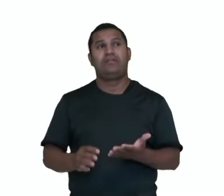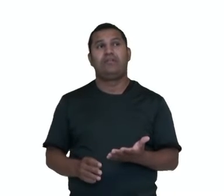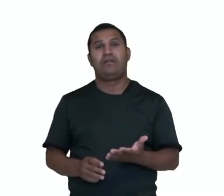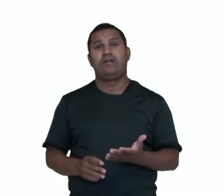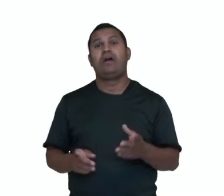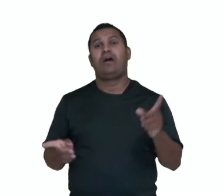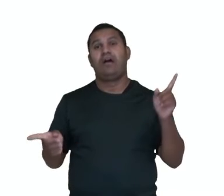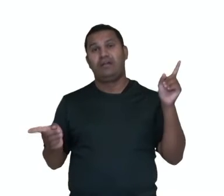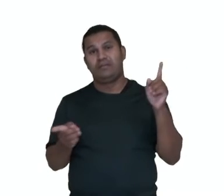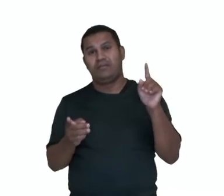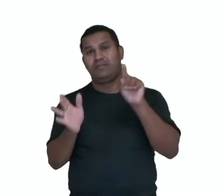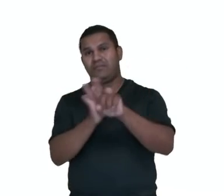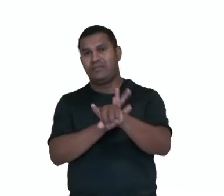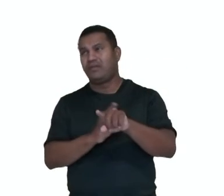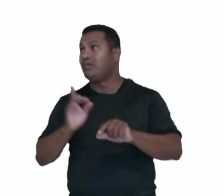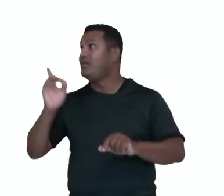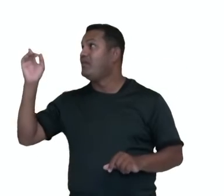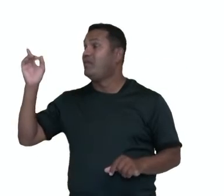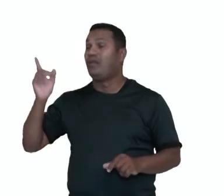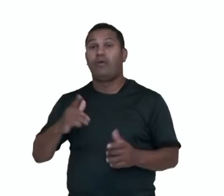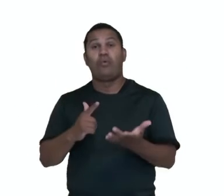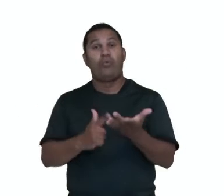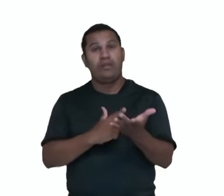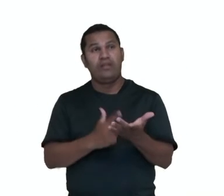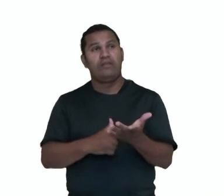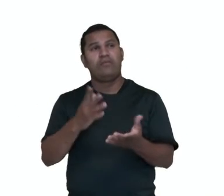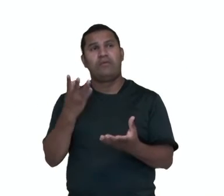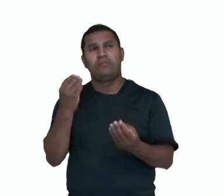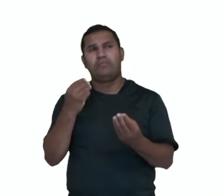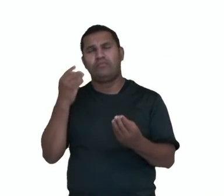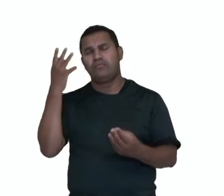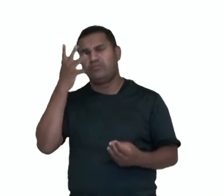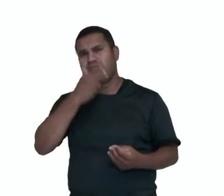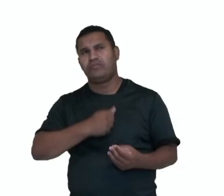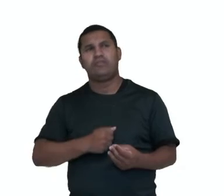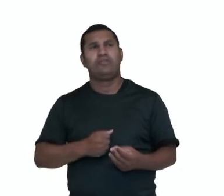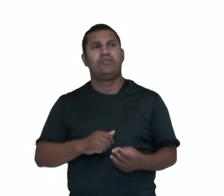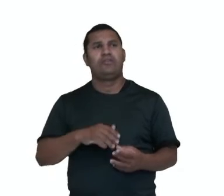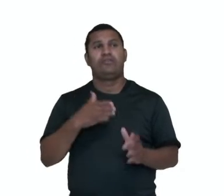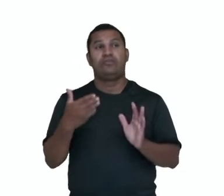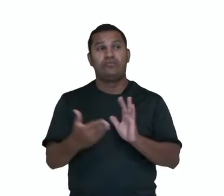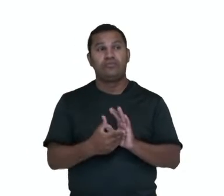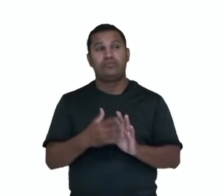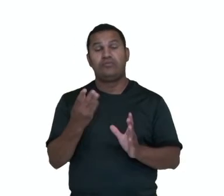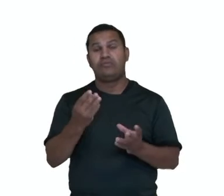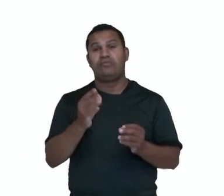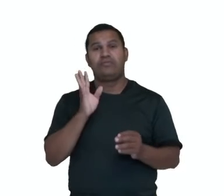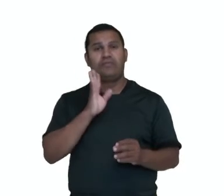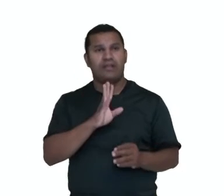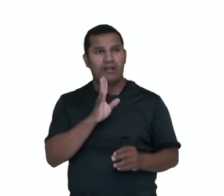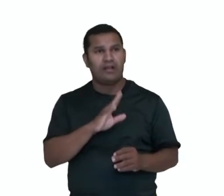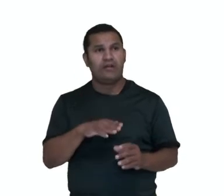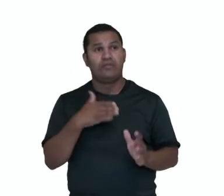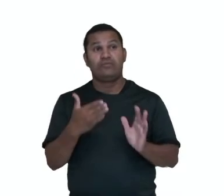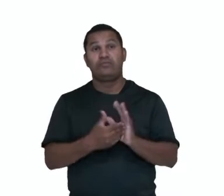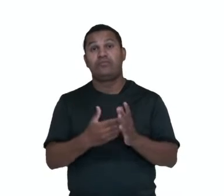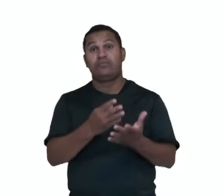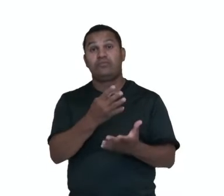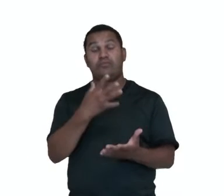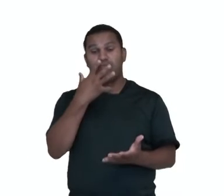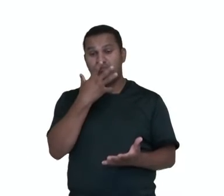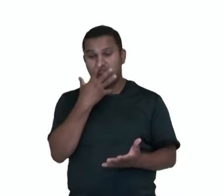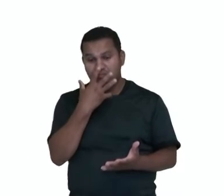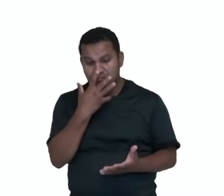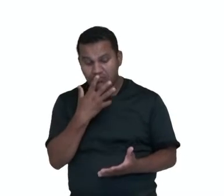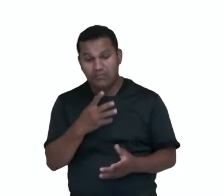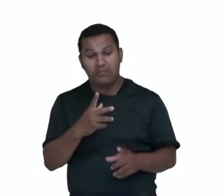projeto gráfico é de encantar os olhos. Todo o material é muito rico para completar o conteúdo da série. Você vai ler o trecho e você vai